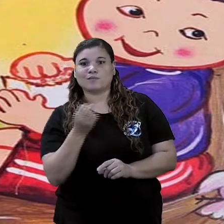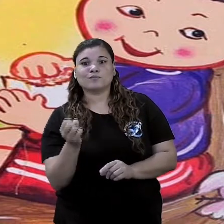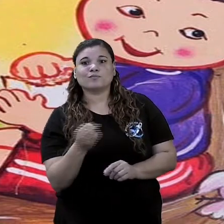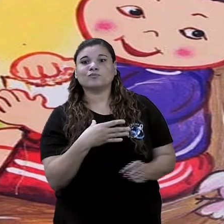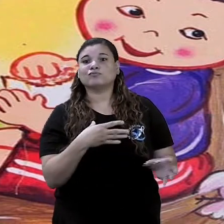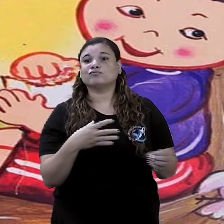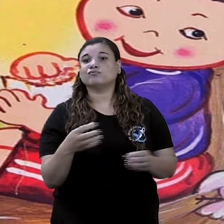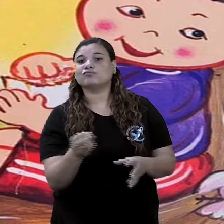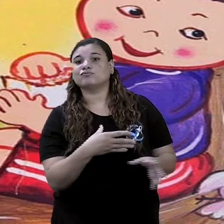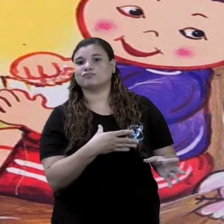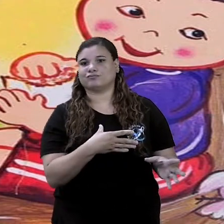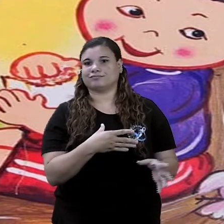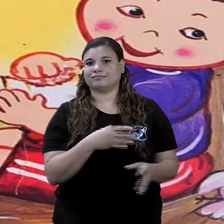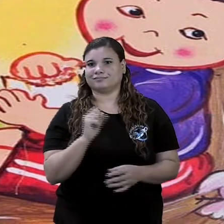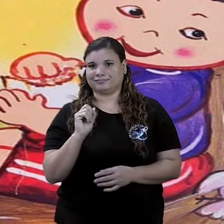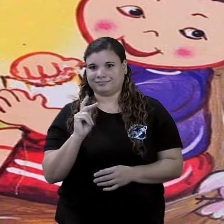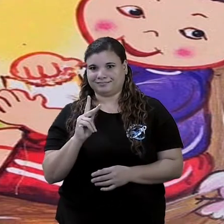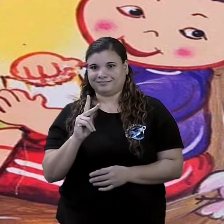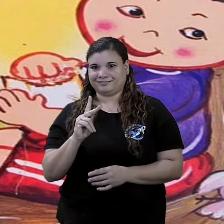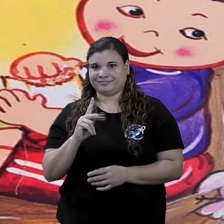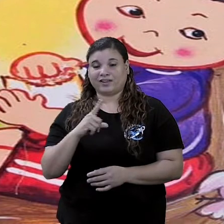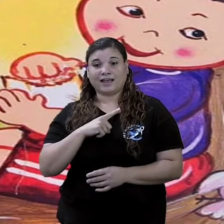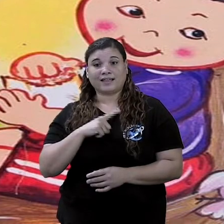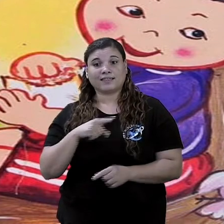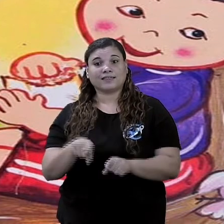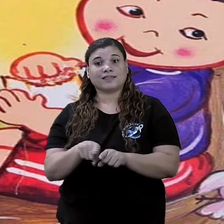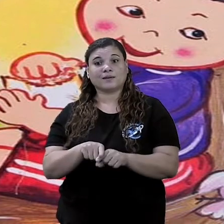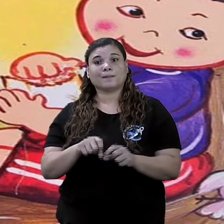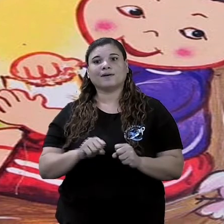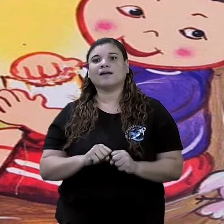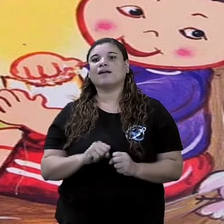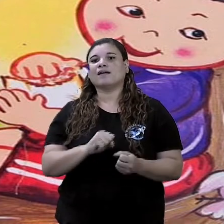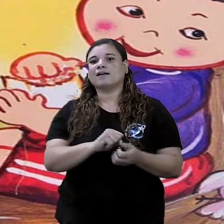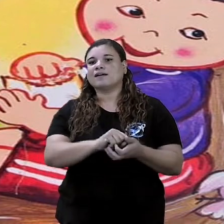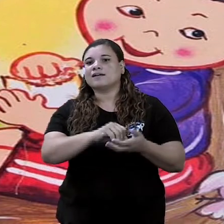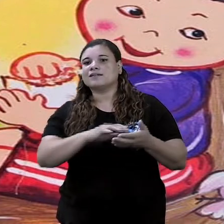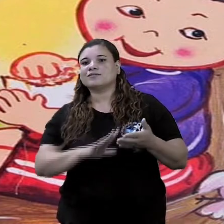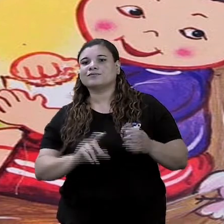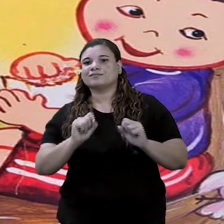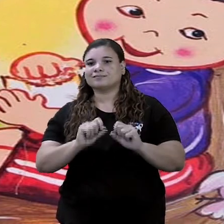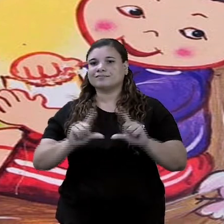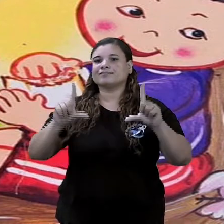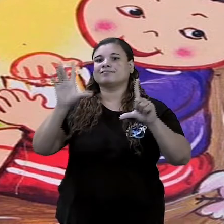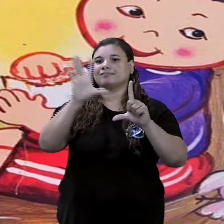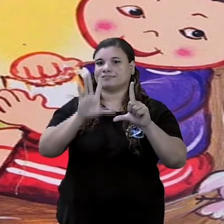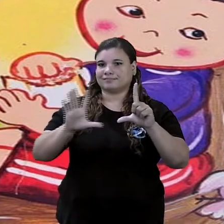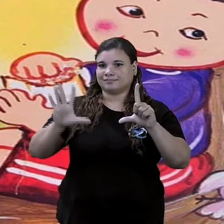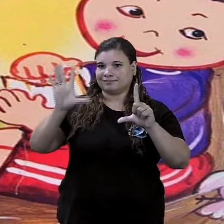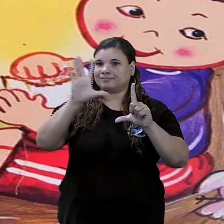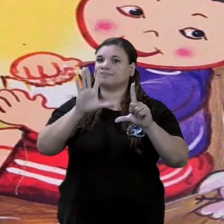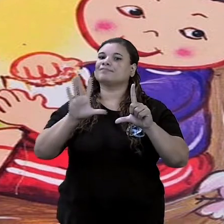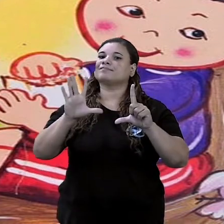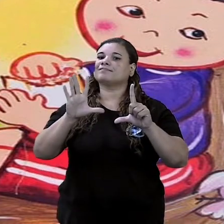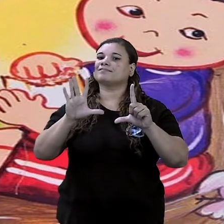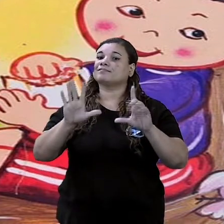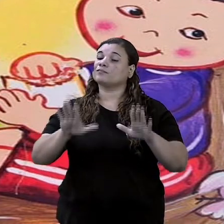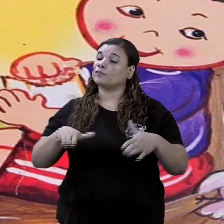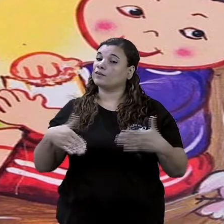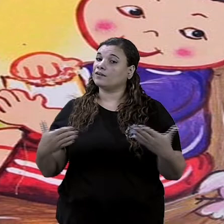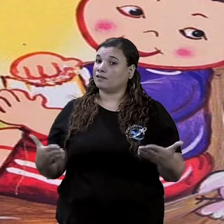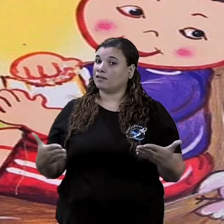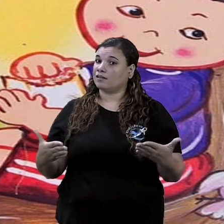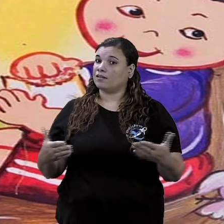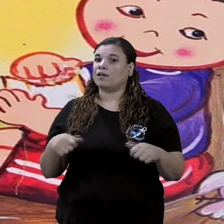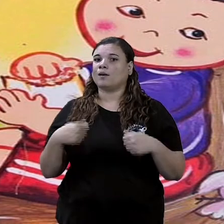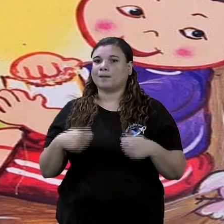atividades legais lá na plataforma. Aproveite que você acabou de assistir as aulas e vai lá fazer as suas atividades.